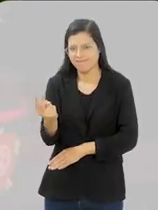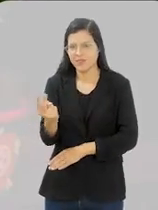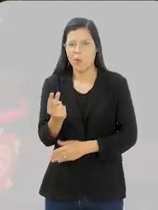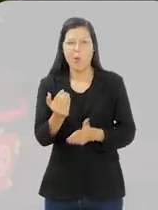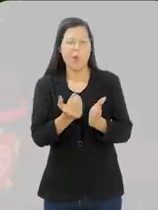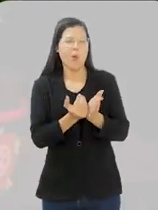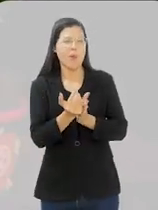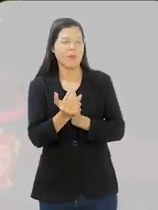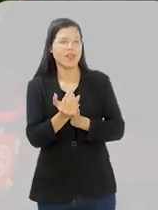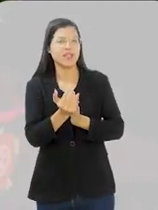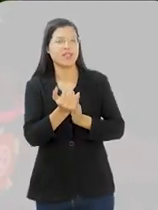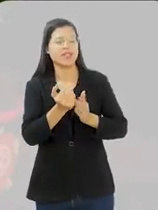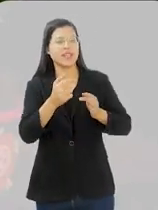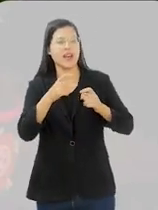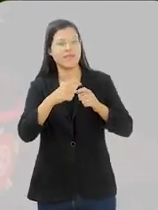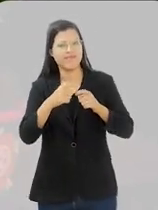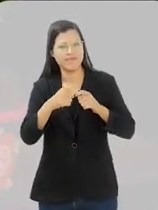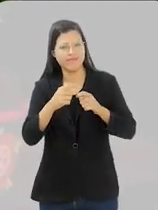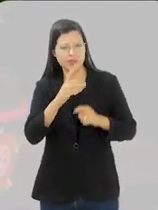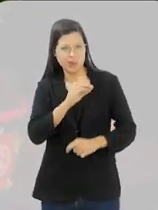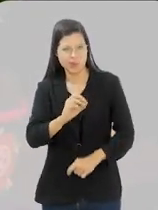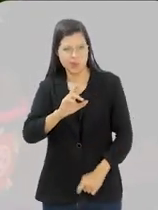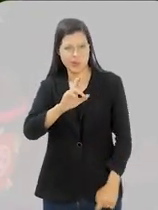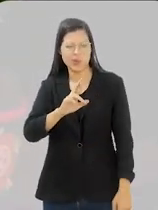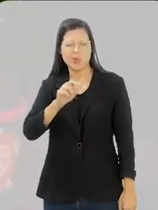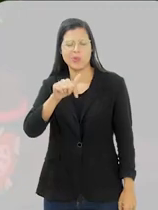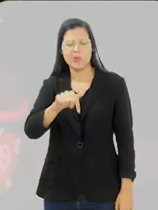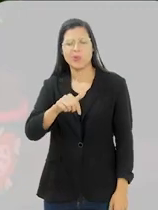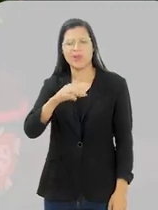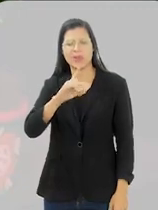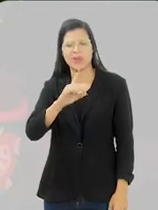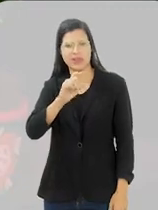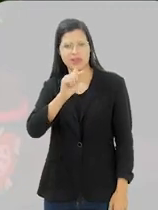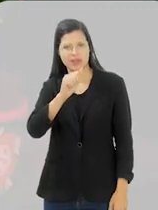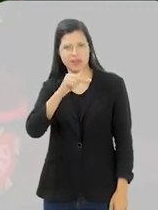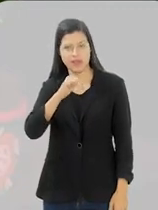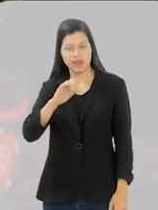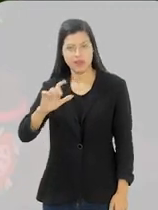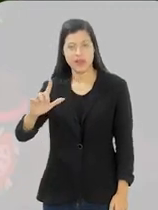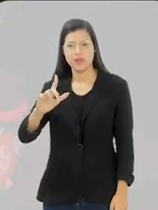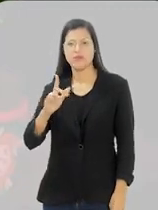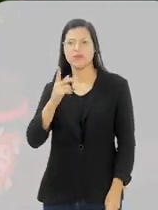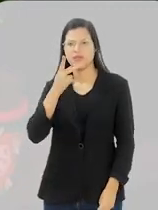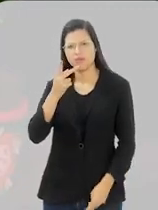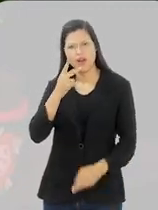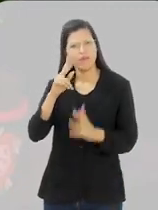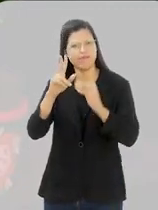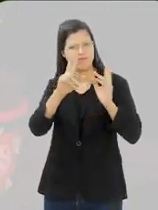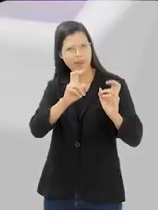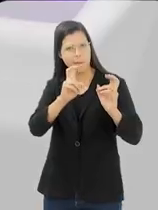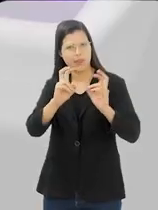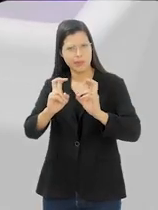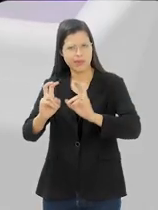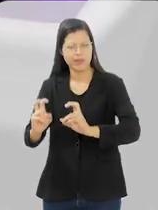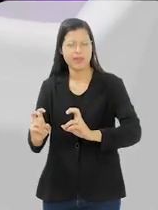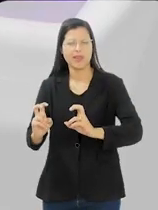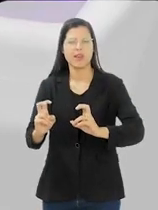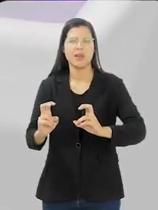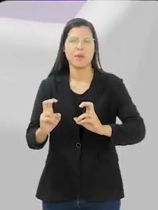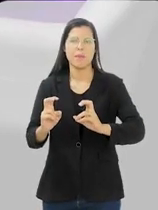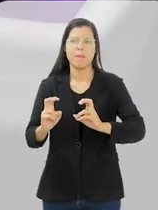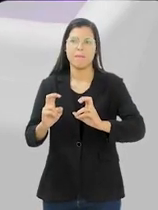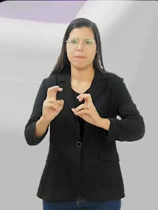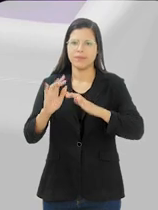Dr. Daniel, com o senhor, porque o senhor recorrentemente fala sobre esses temas, né? Nas